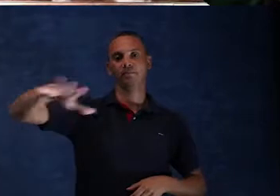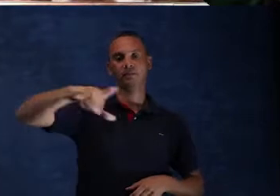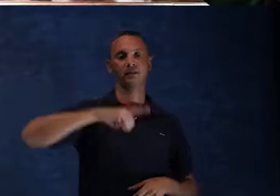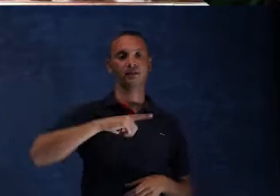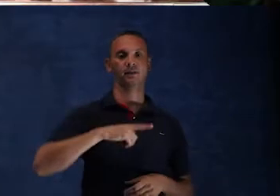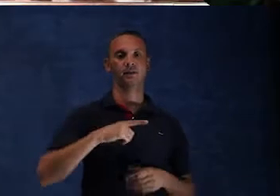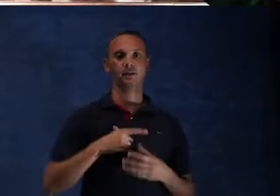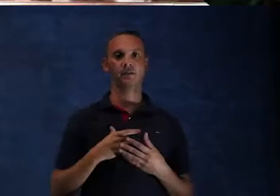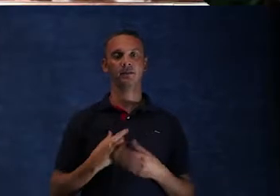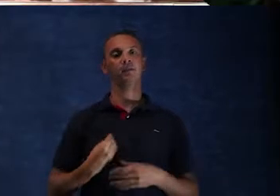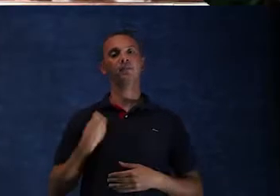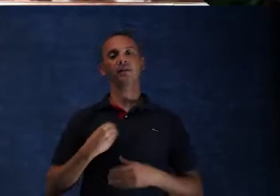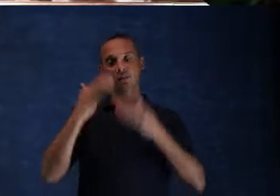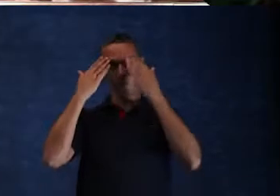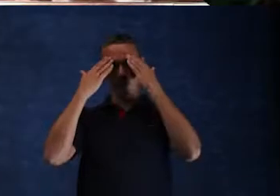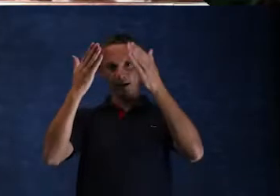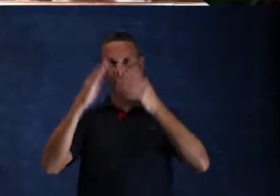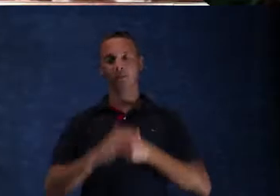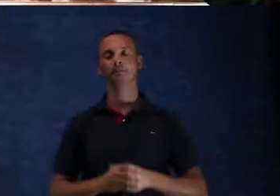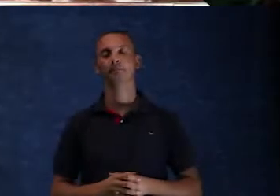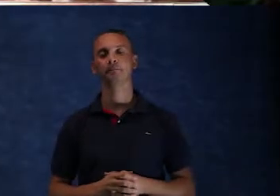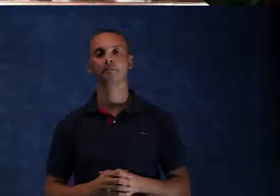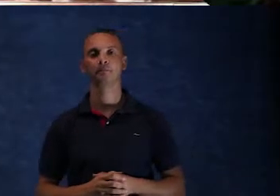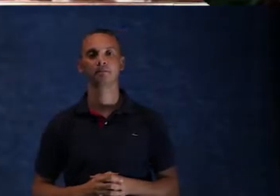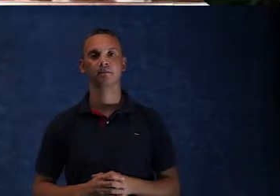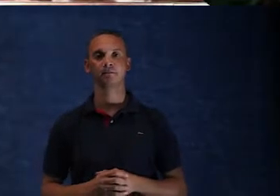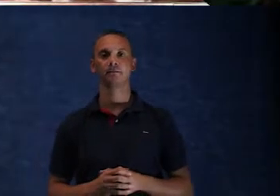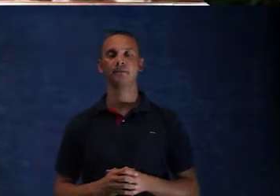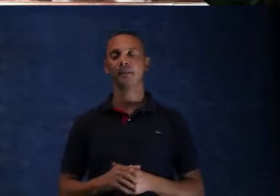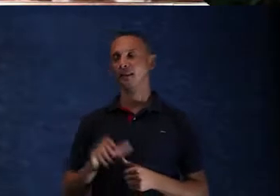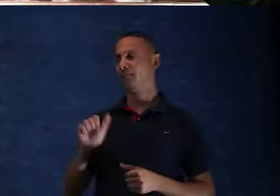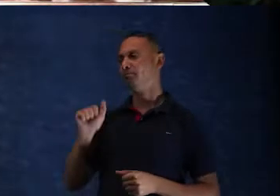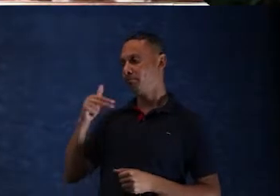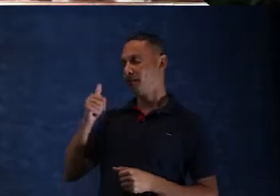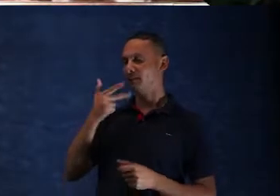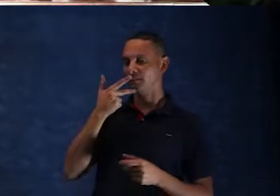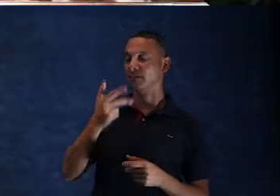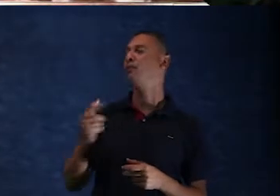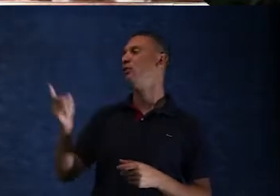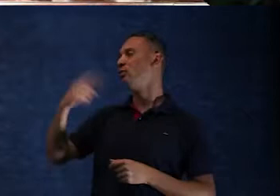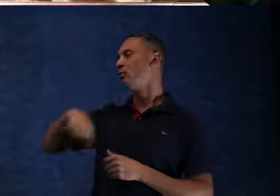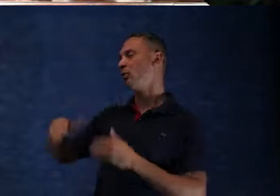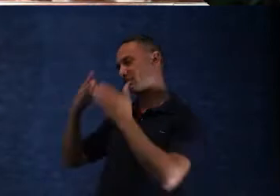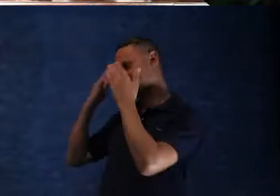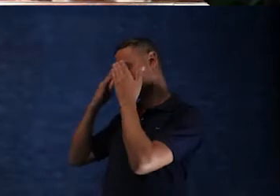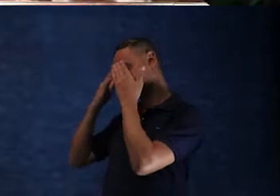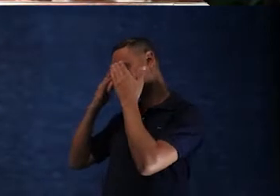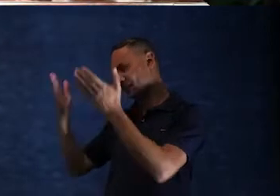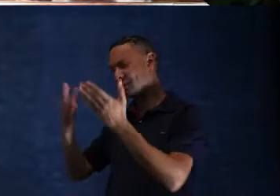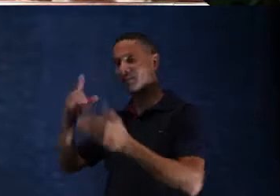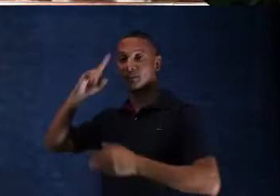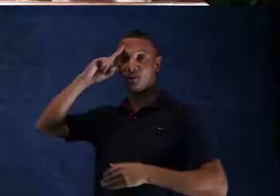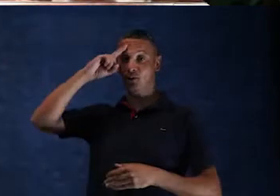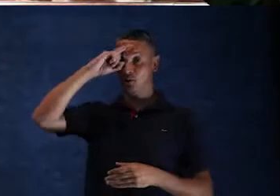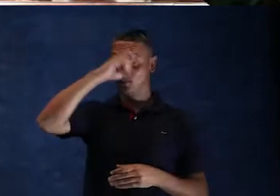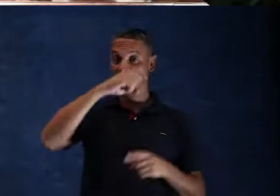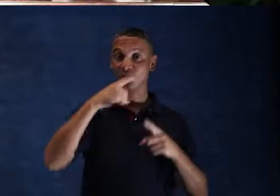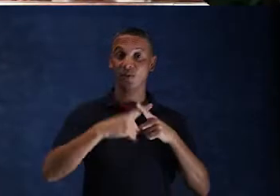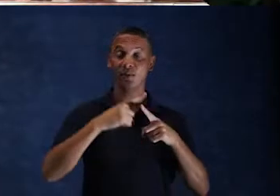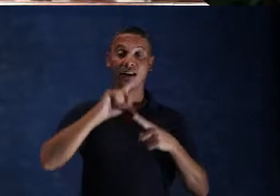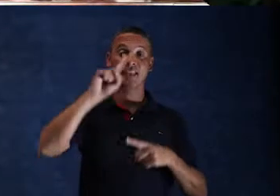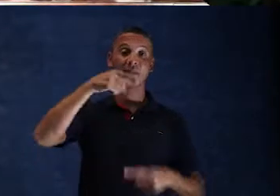agradecer a presença deles. Nós é que agradecemos. E aí eu fico numa situação dificílima, porque depois